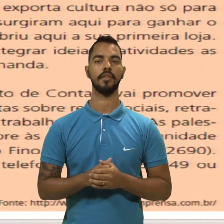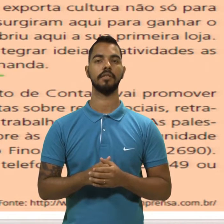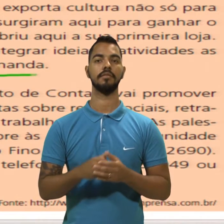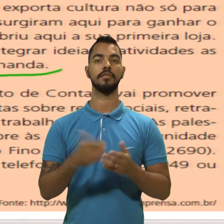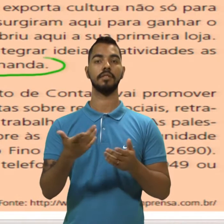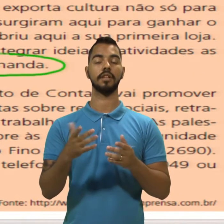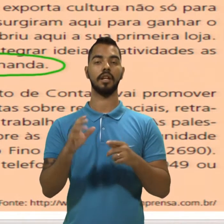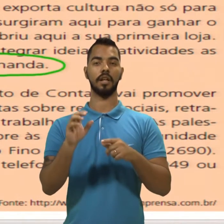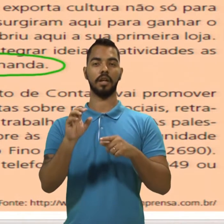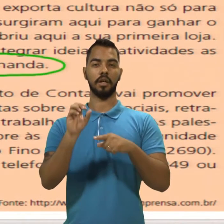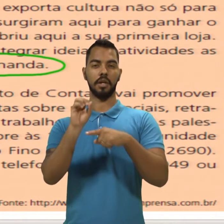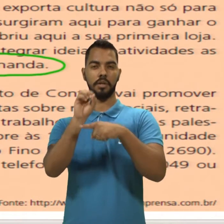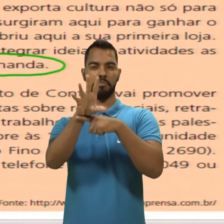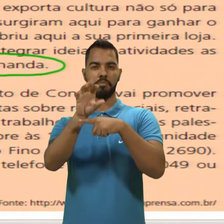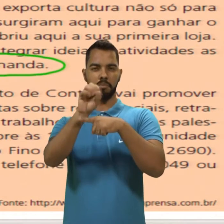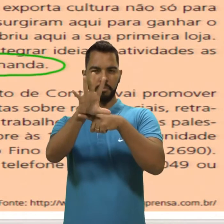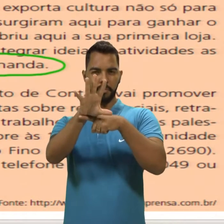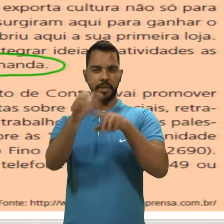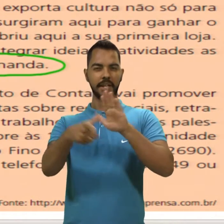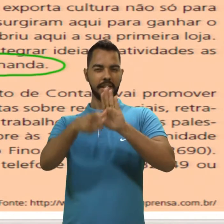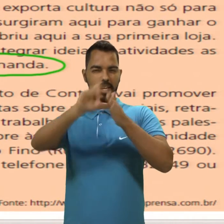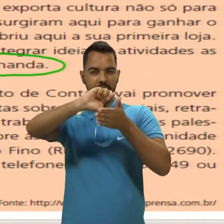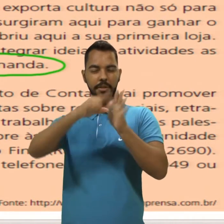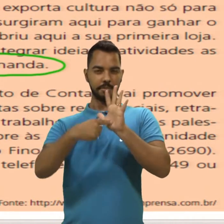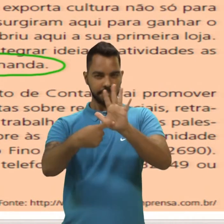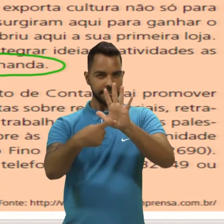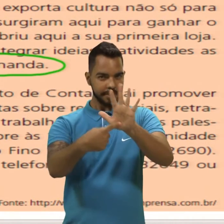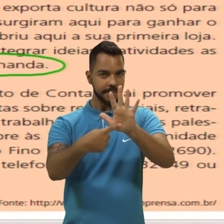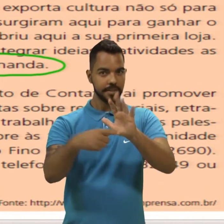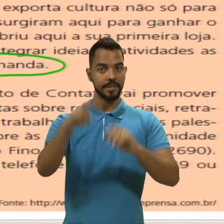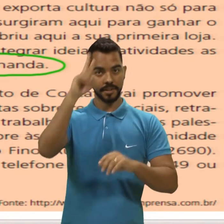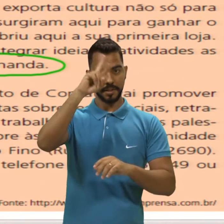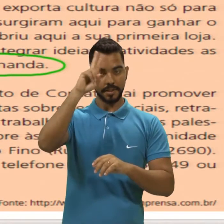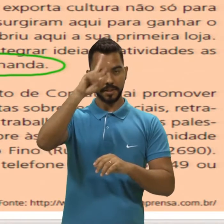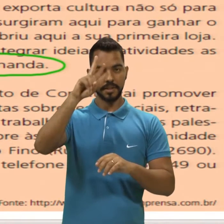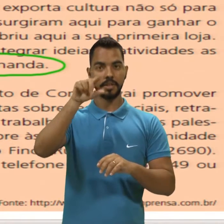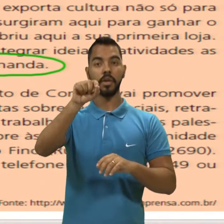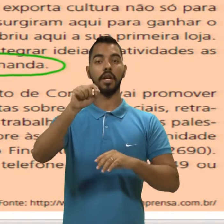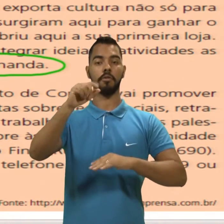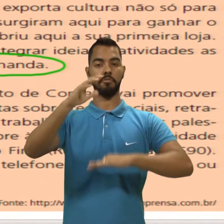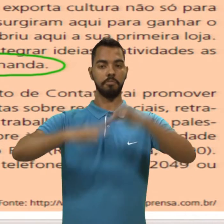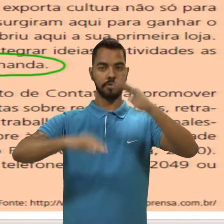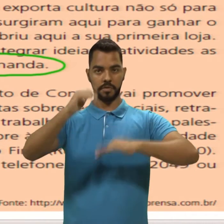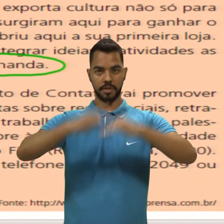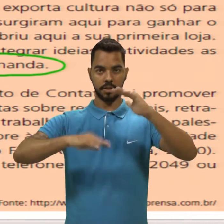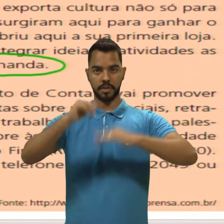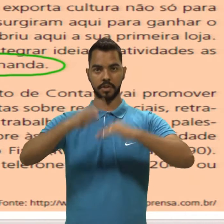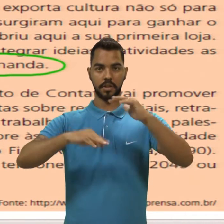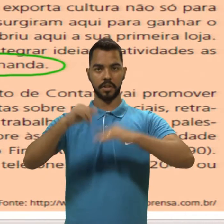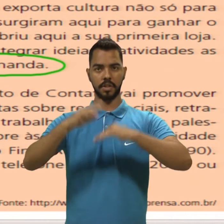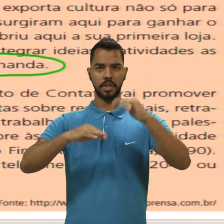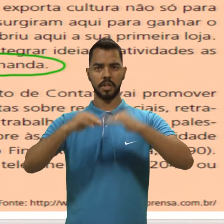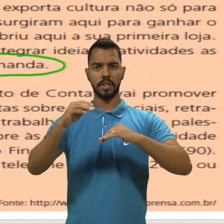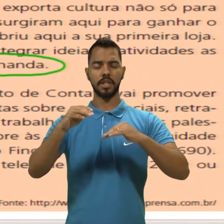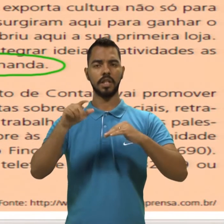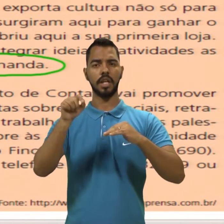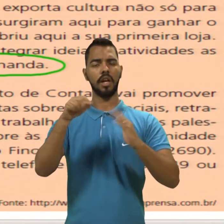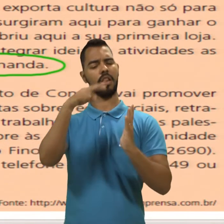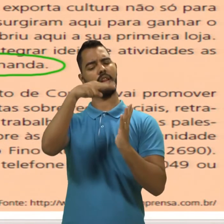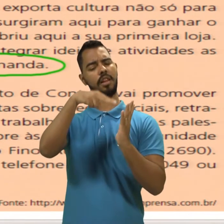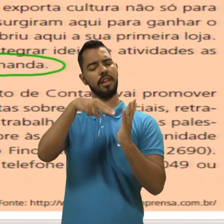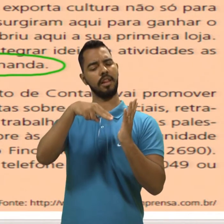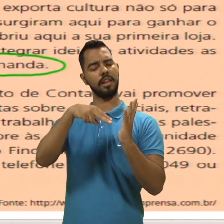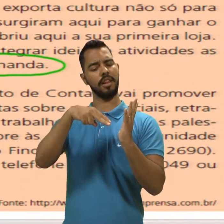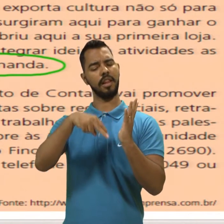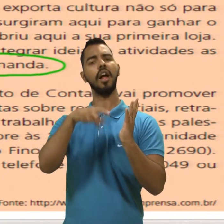que os profissionais dão crédito ao release, que é para mostrar que esse